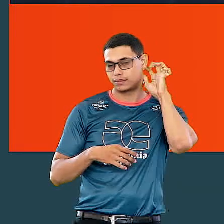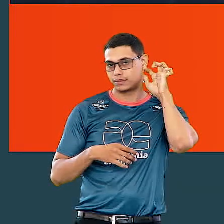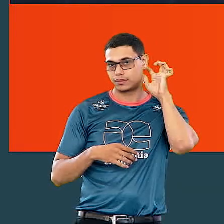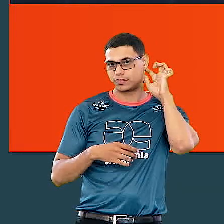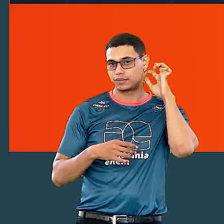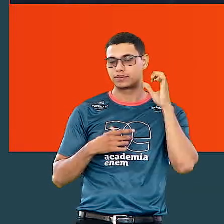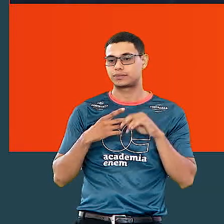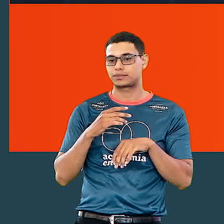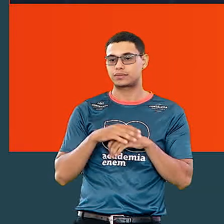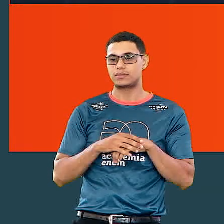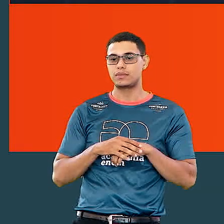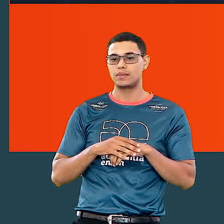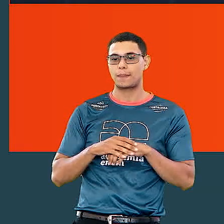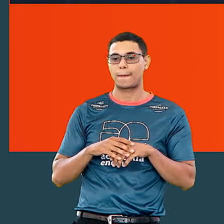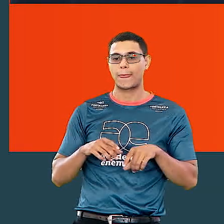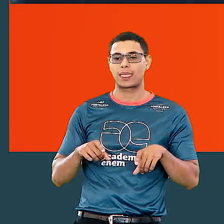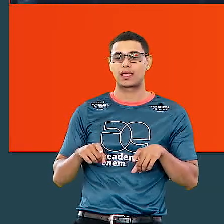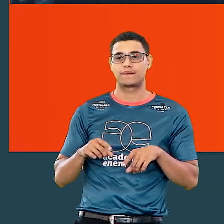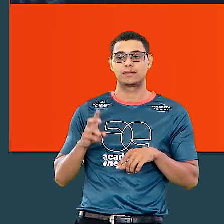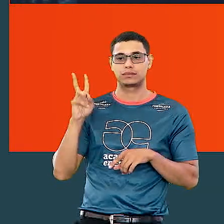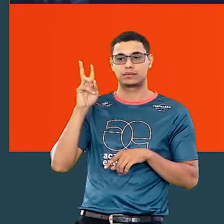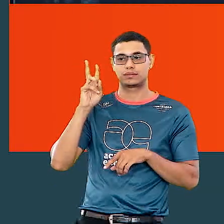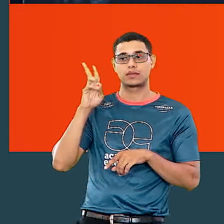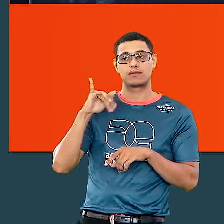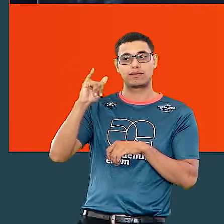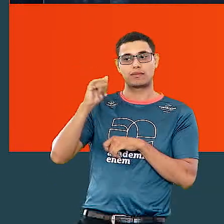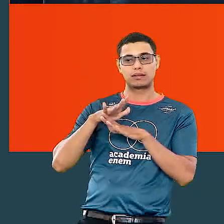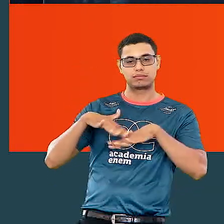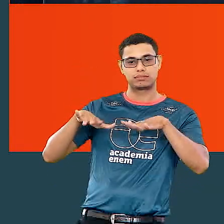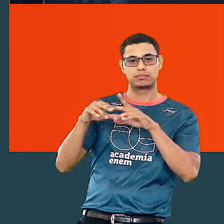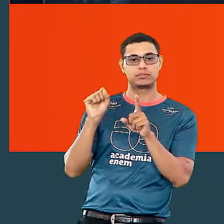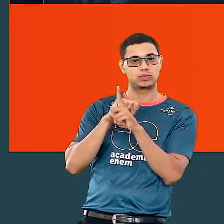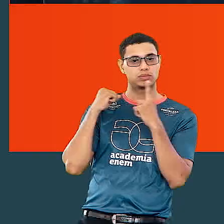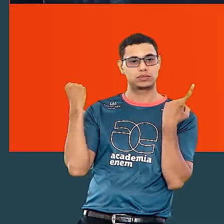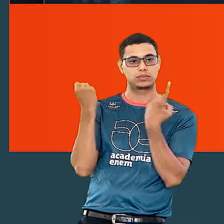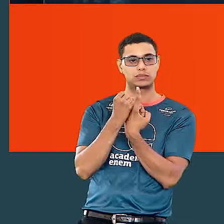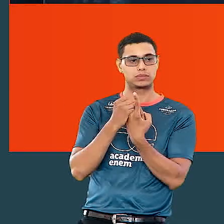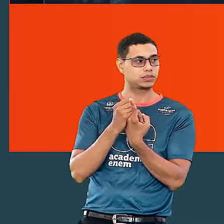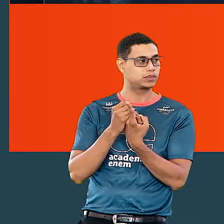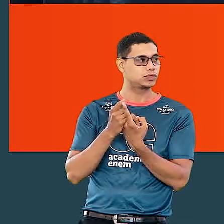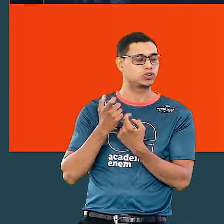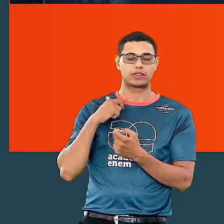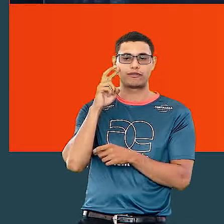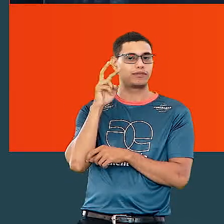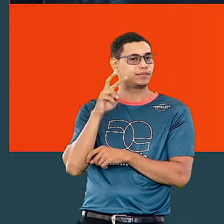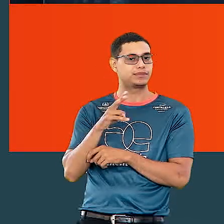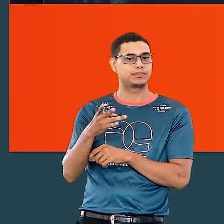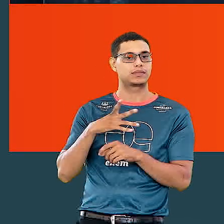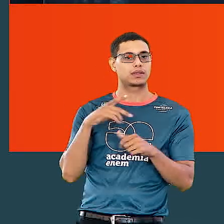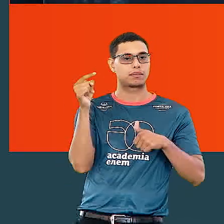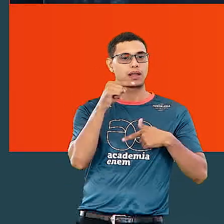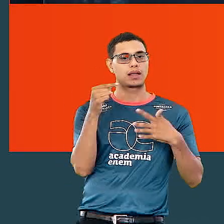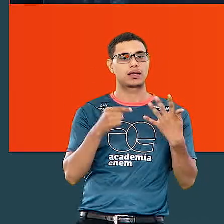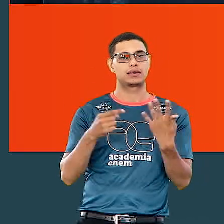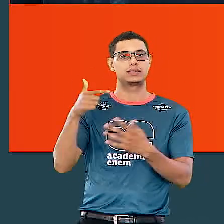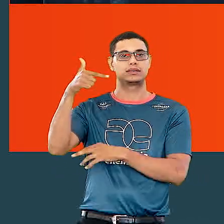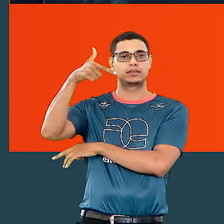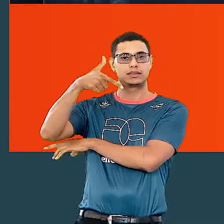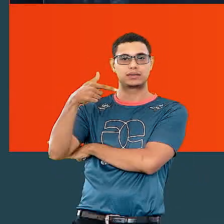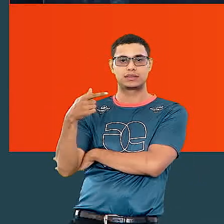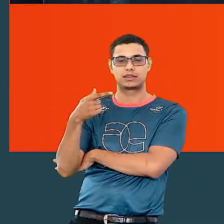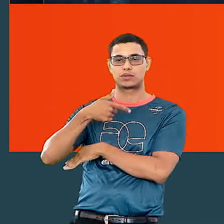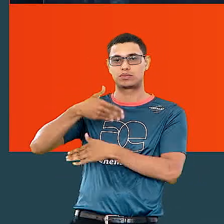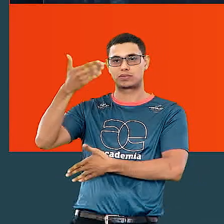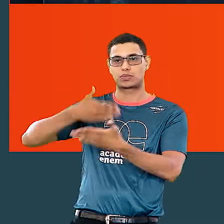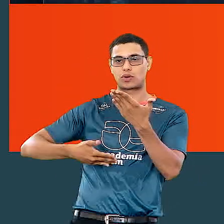e disso transmitir. Aí vai cair isso em sociologia, viu? Vão pegar, já estou vendo. Questão 72,